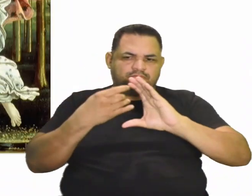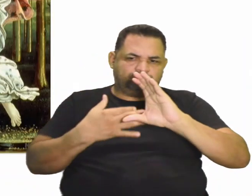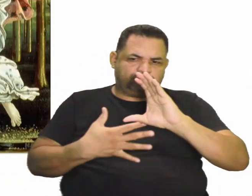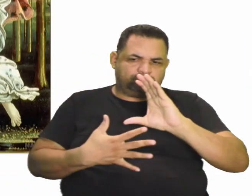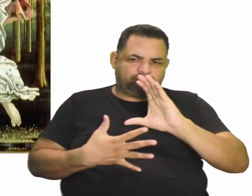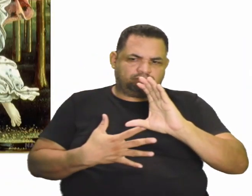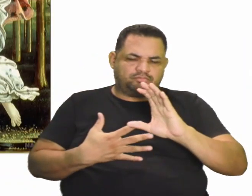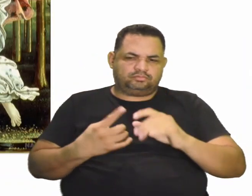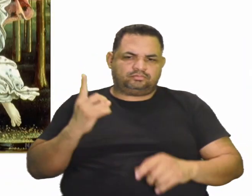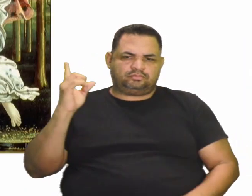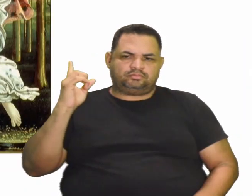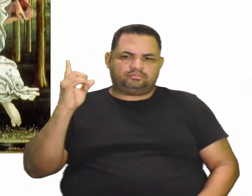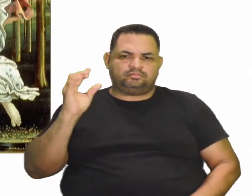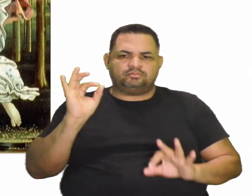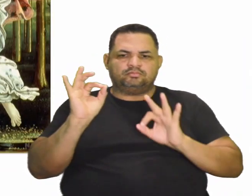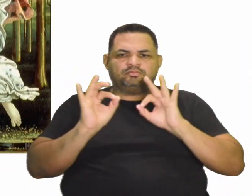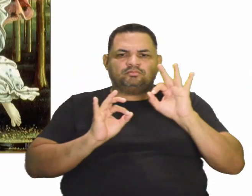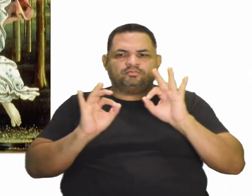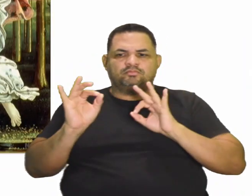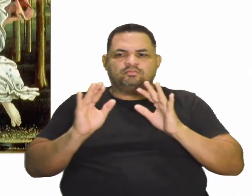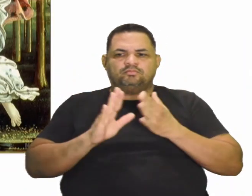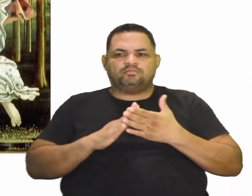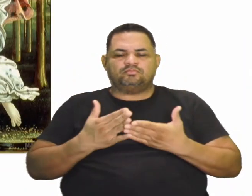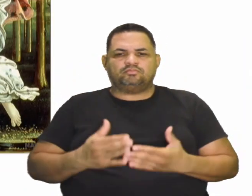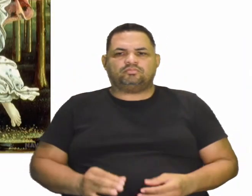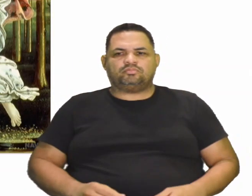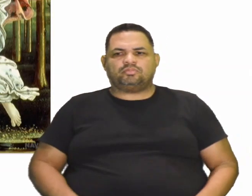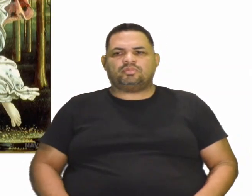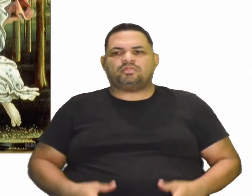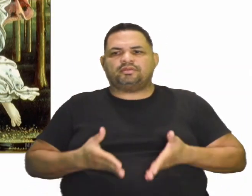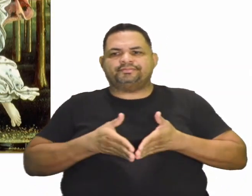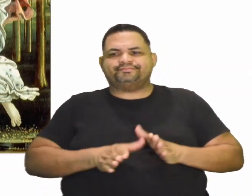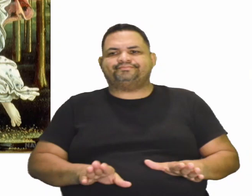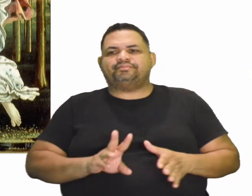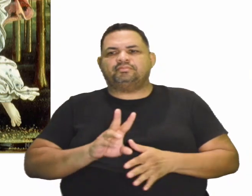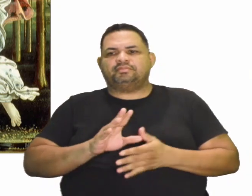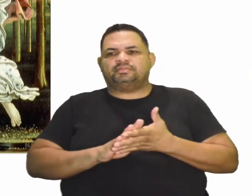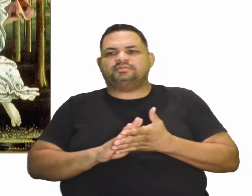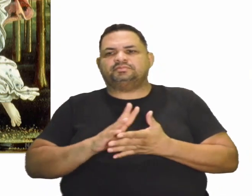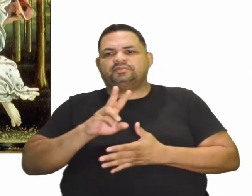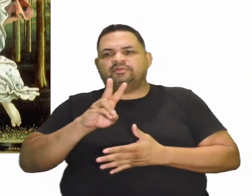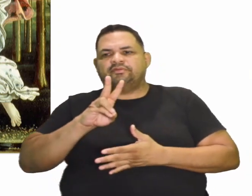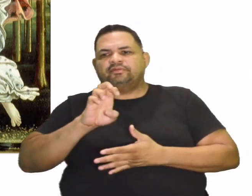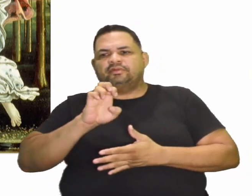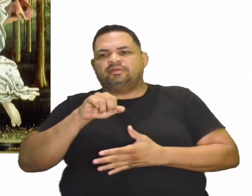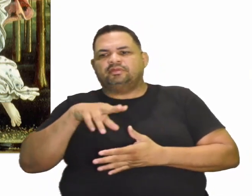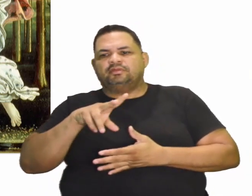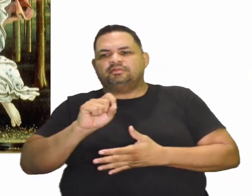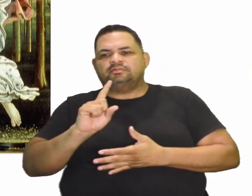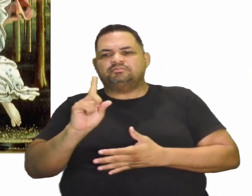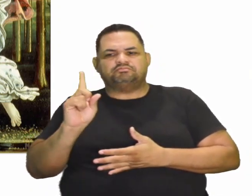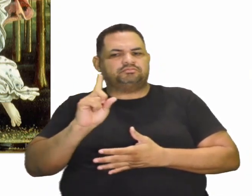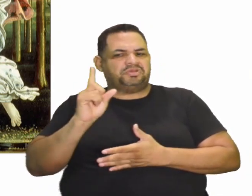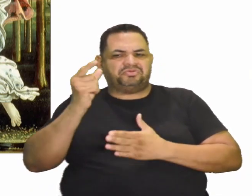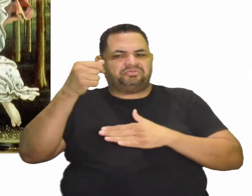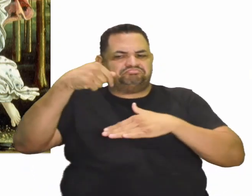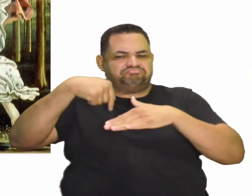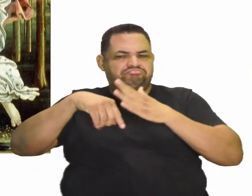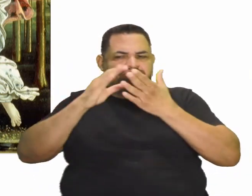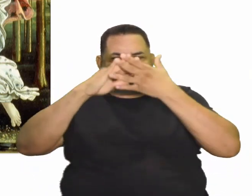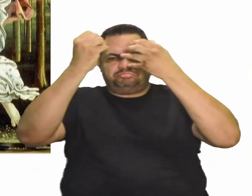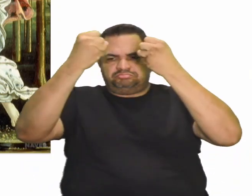características, né? Então, o Nascimento de Vênus é uma mitologia romana, eu não vou me aprofundar falar